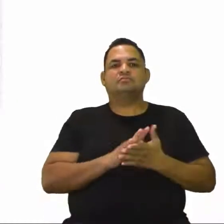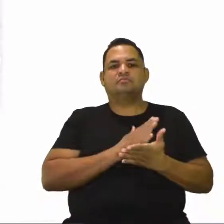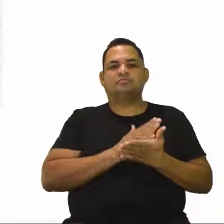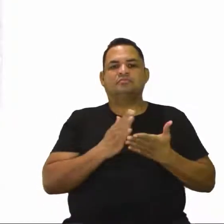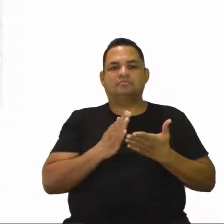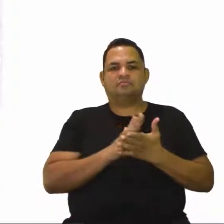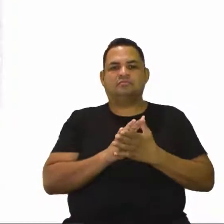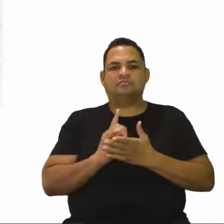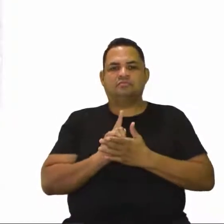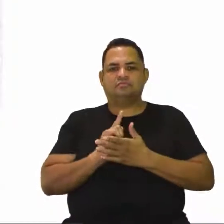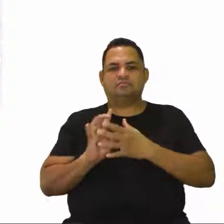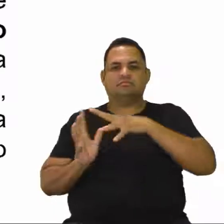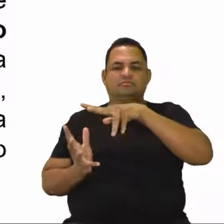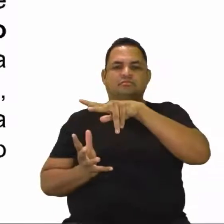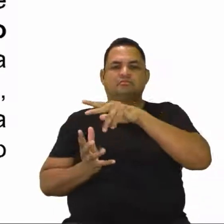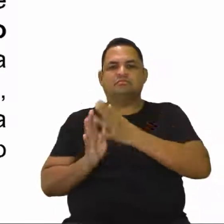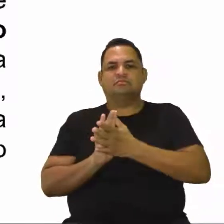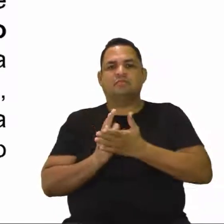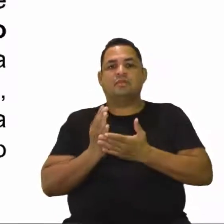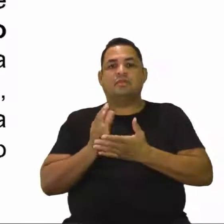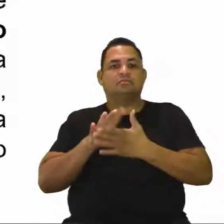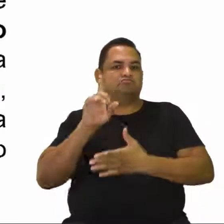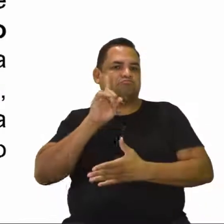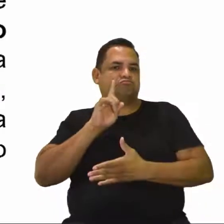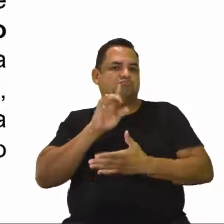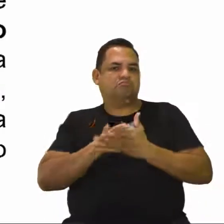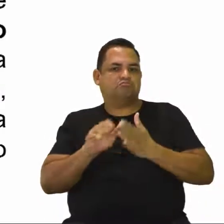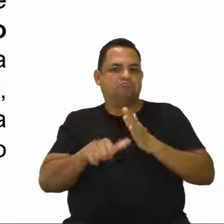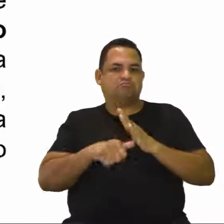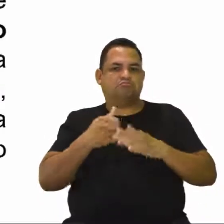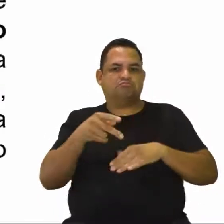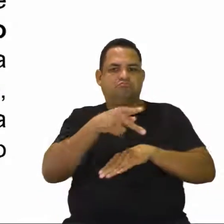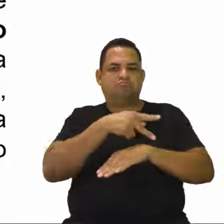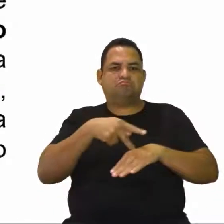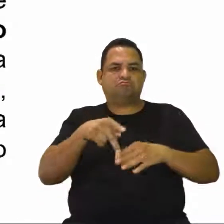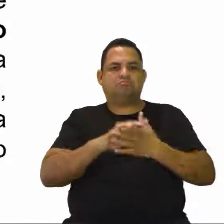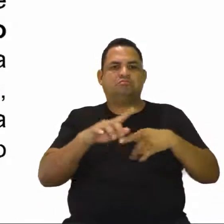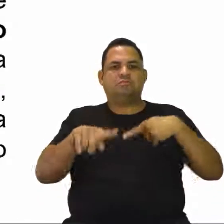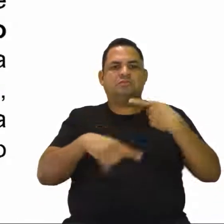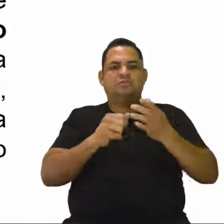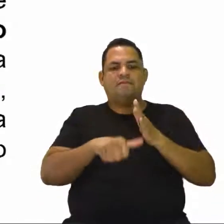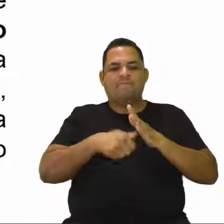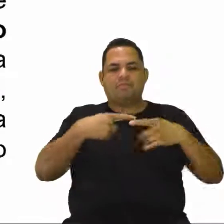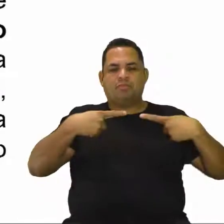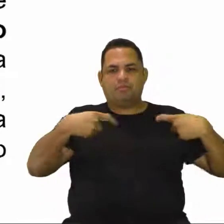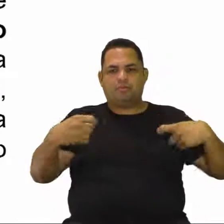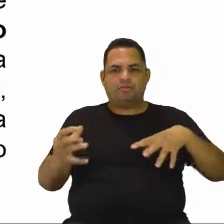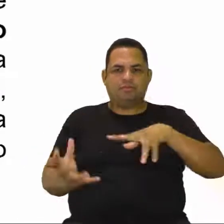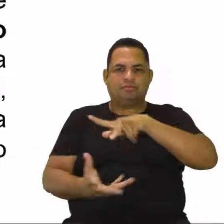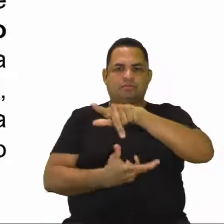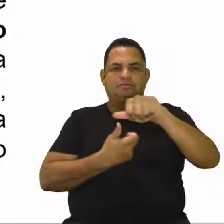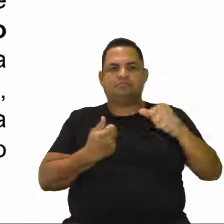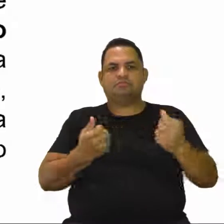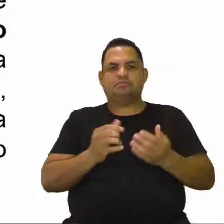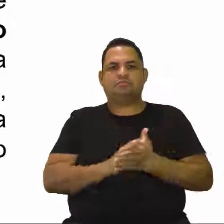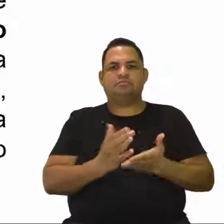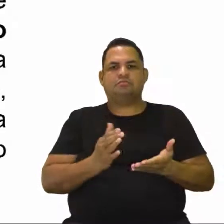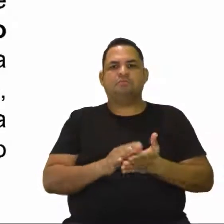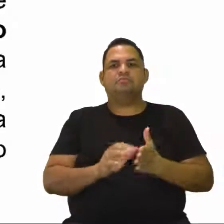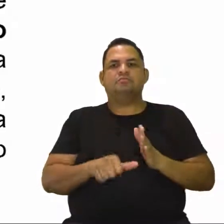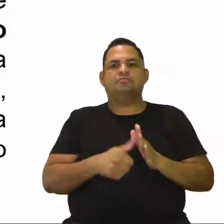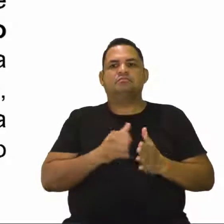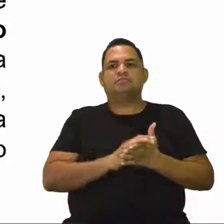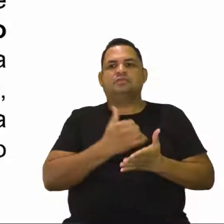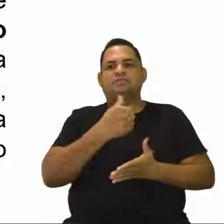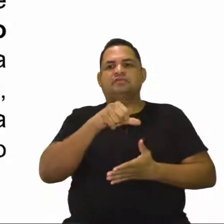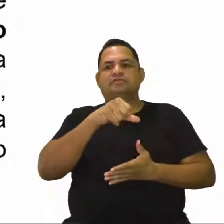campo geográfico americano, certo? Após, então, a Primeira Guerra Mundial, lembra vocês que a Primeira Guerra foi